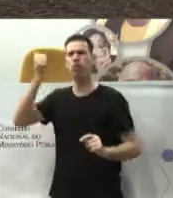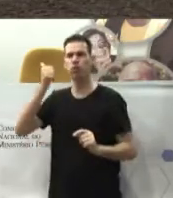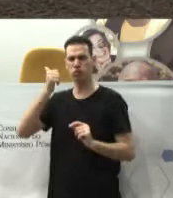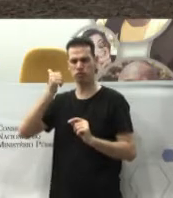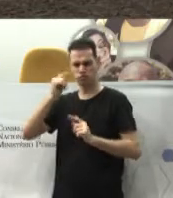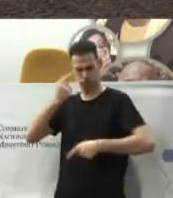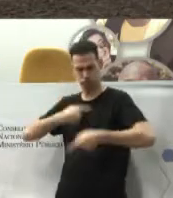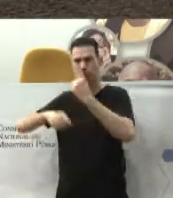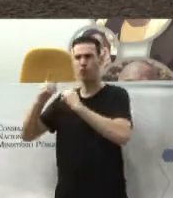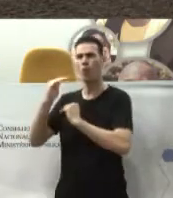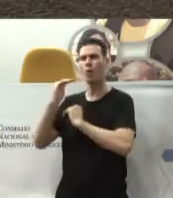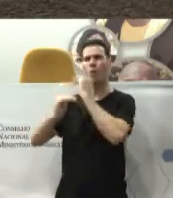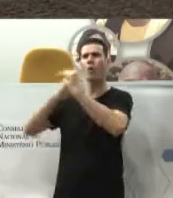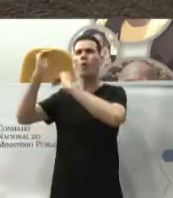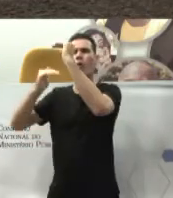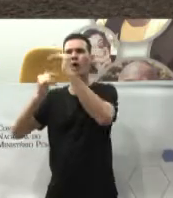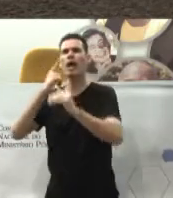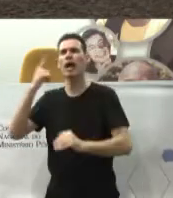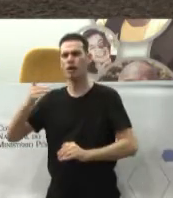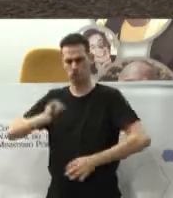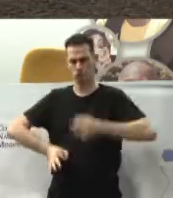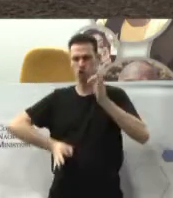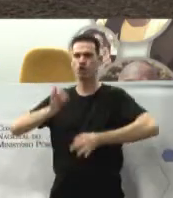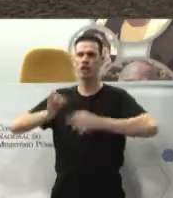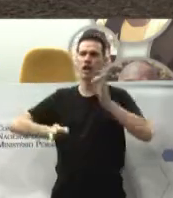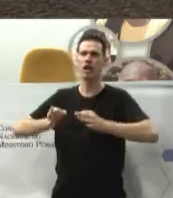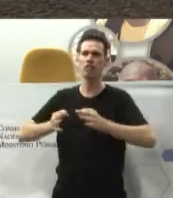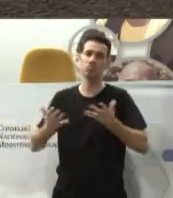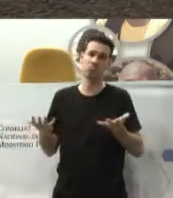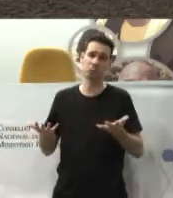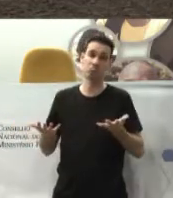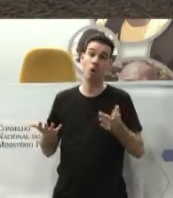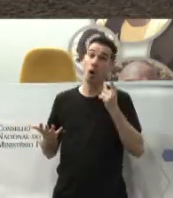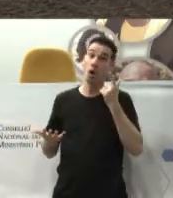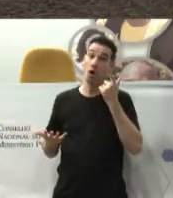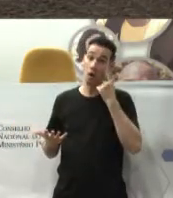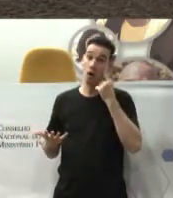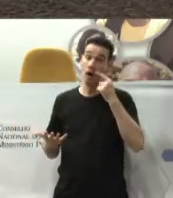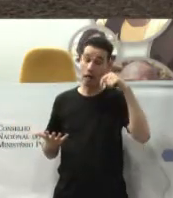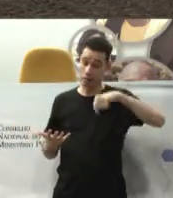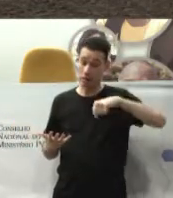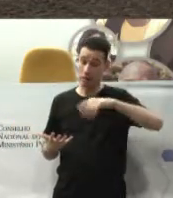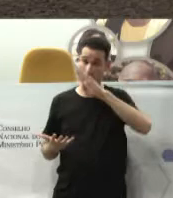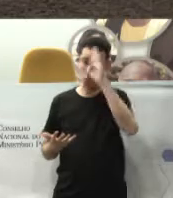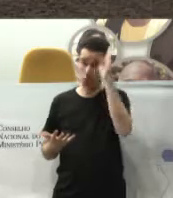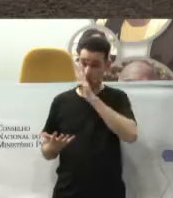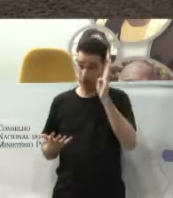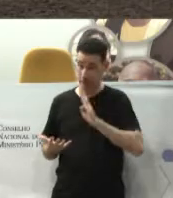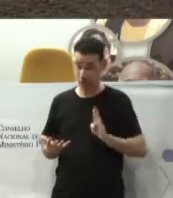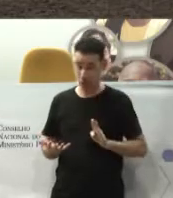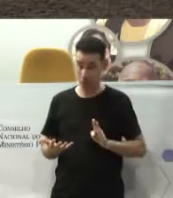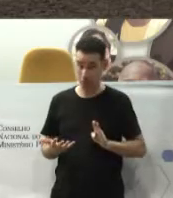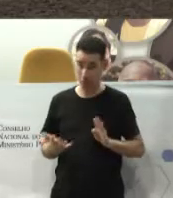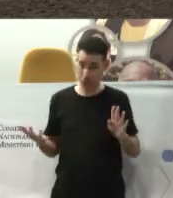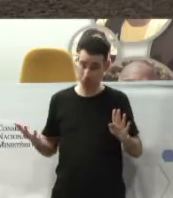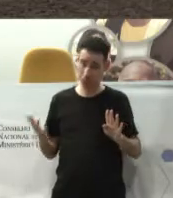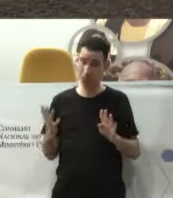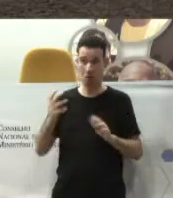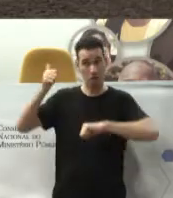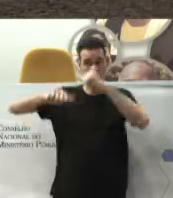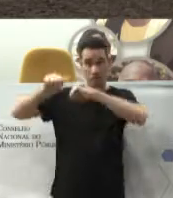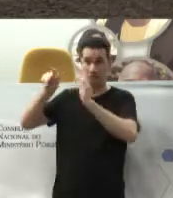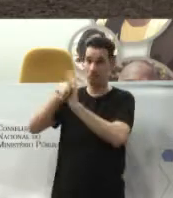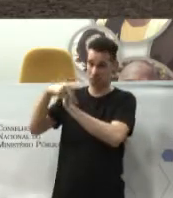mais com a atuação do Poder Judiciário? O Brasil, surpreendentemente para nós, na avaliação deles, que pode não estar